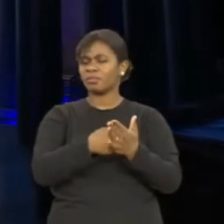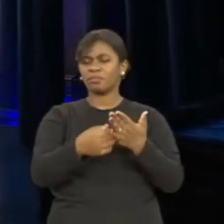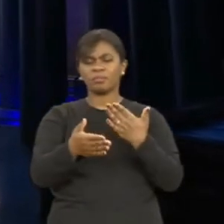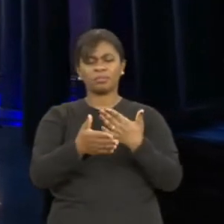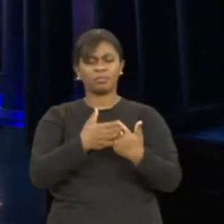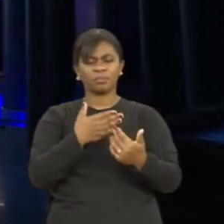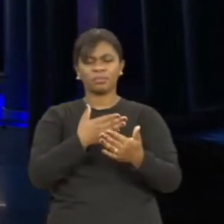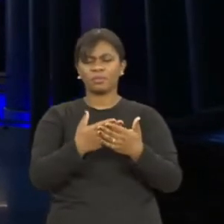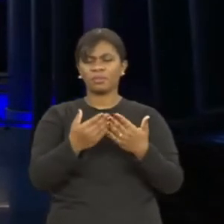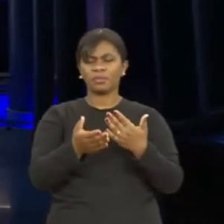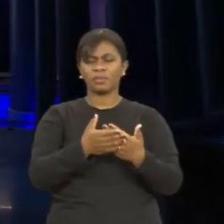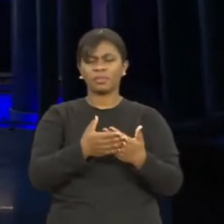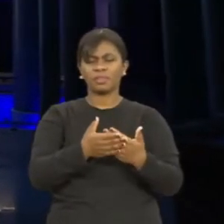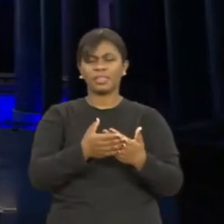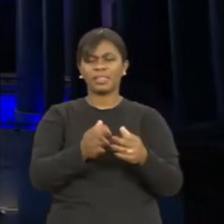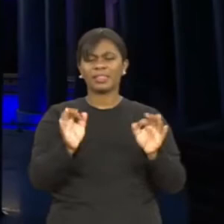ninguém te destrói.